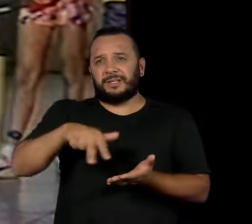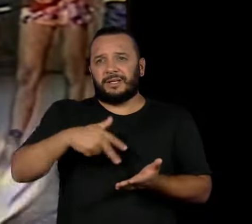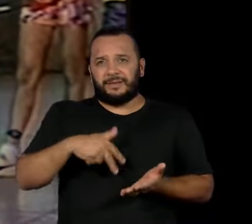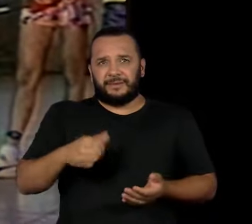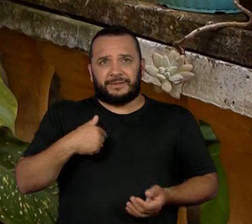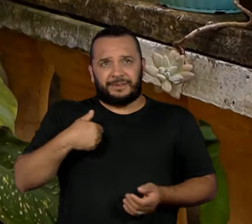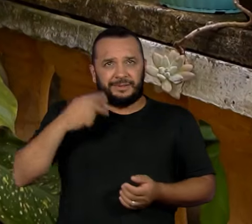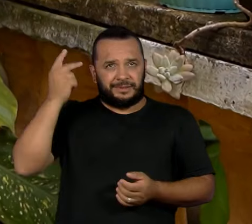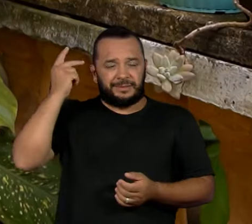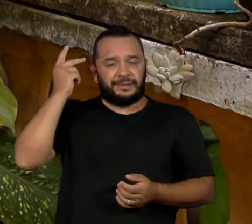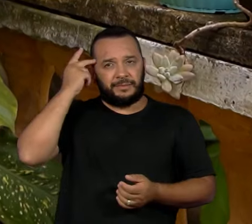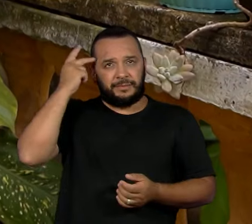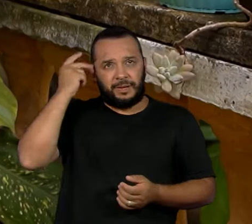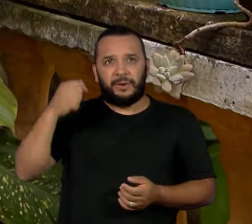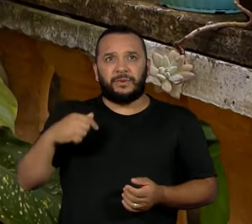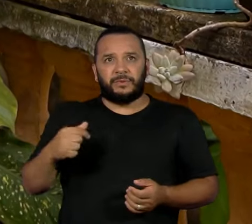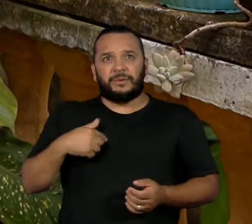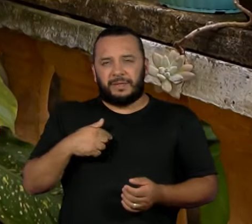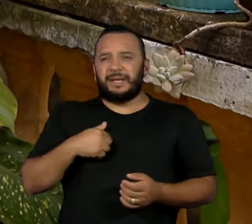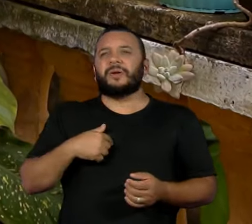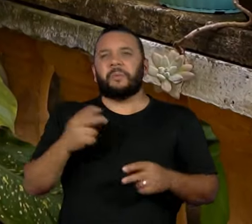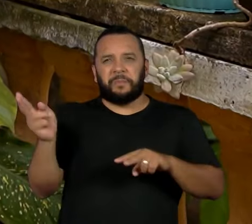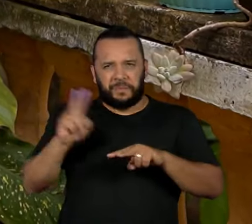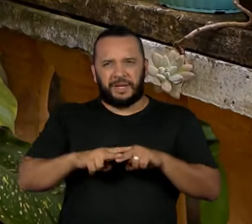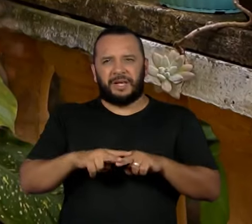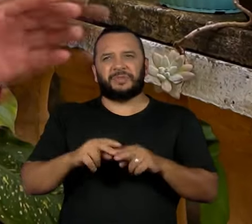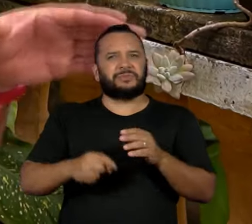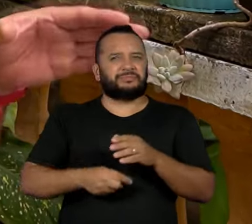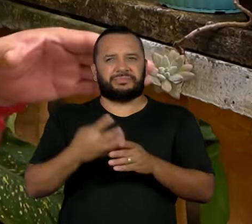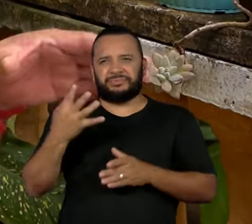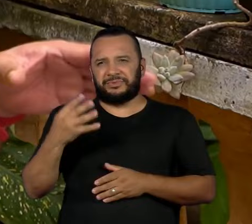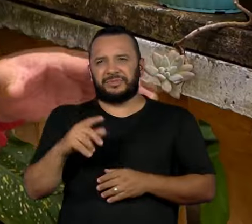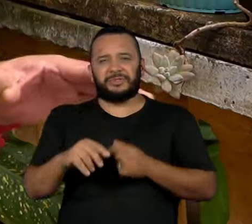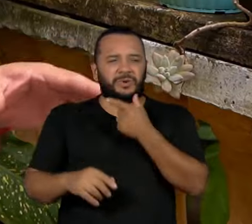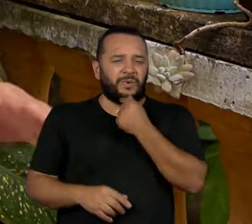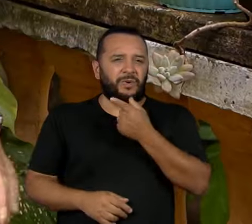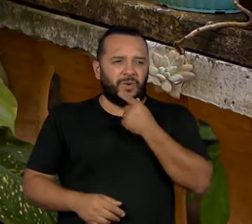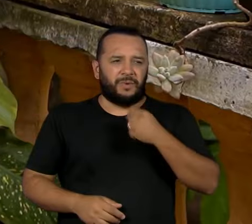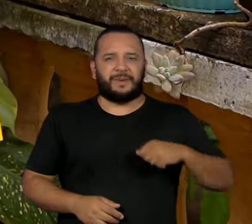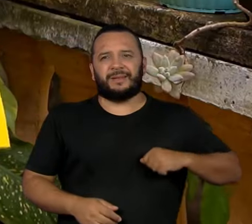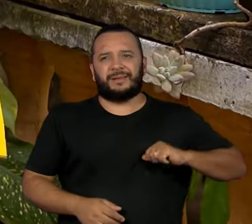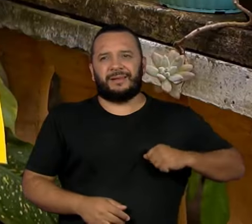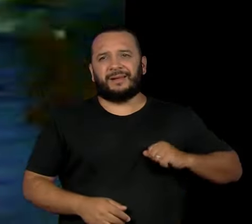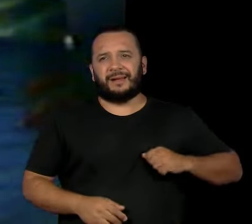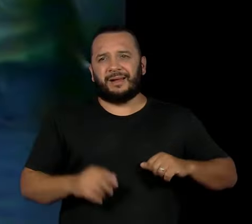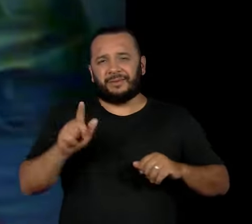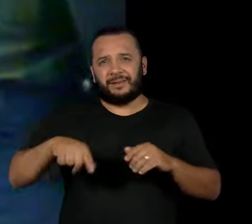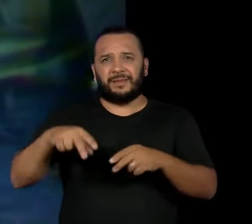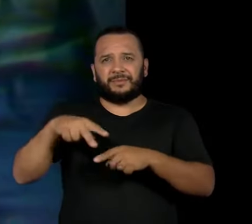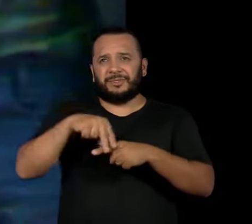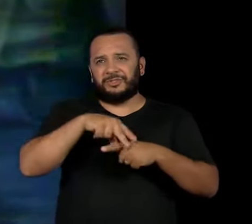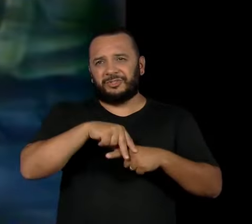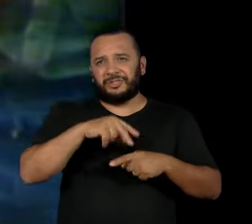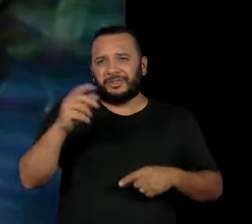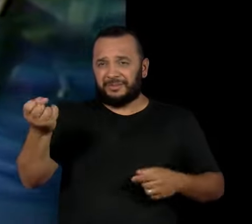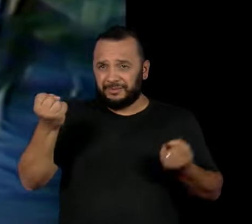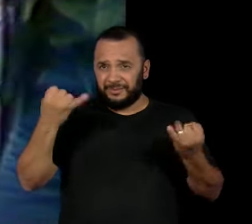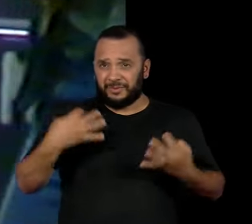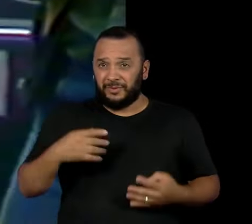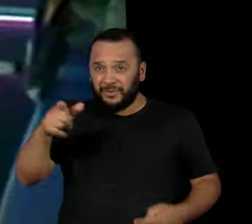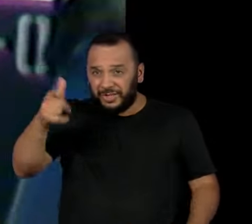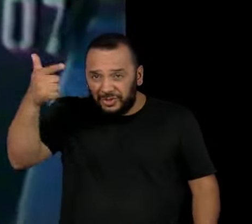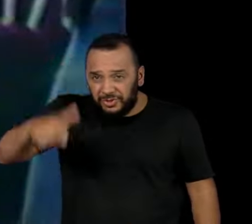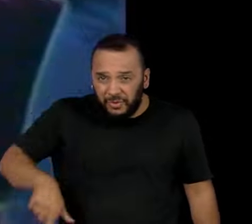Eu chegava, parava, eu ia preso. Nossa, tinha um delegado lá no Bexiga que toda vez que ele me via falava, poxa, você de novo,